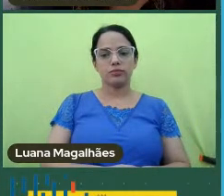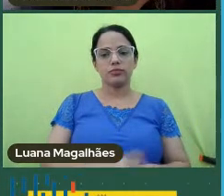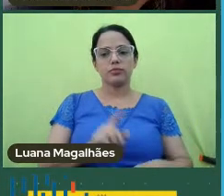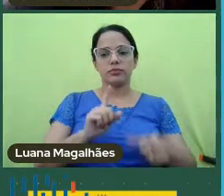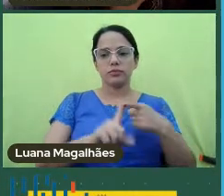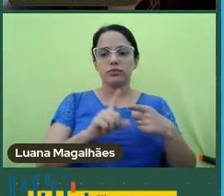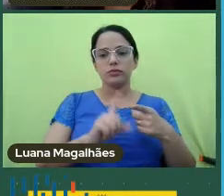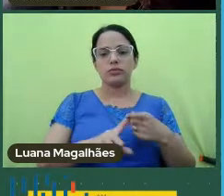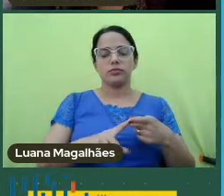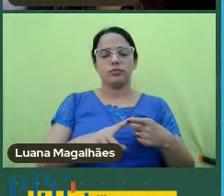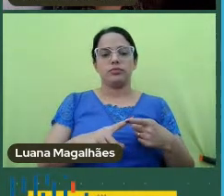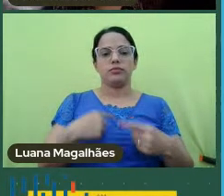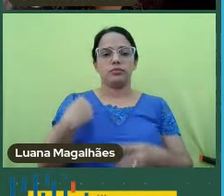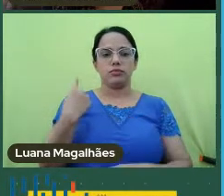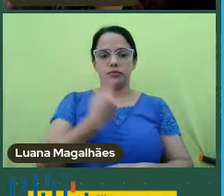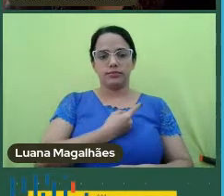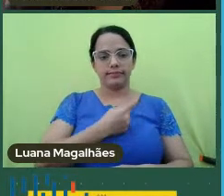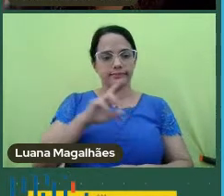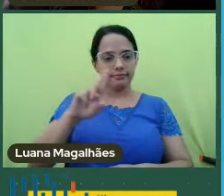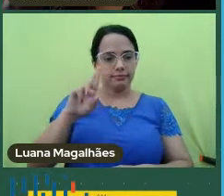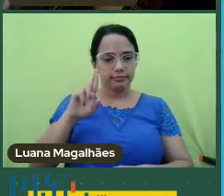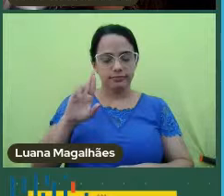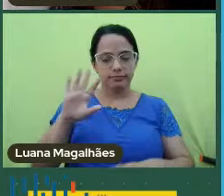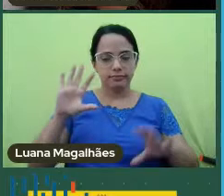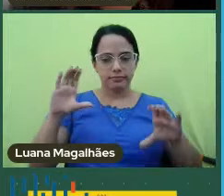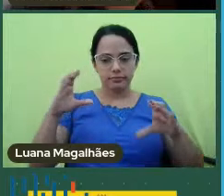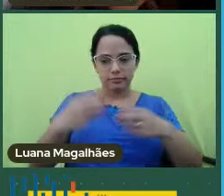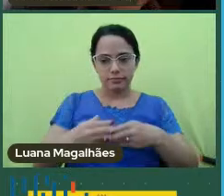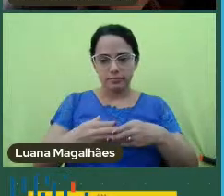cabe a essa comissão